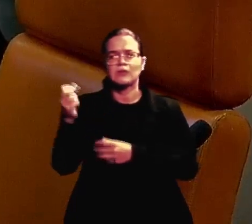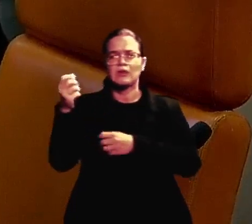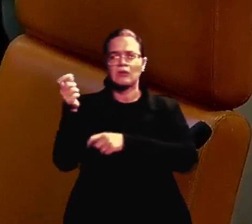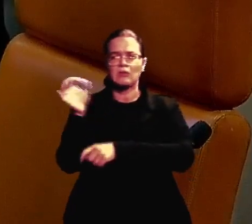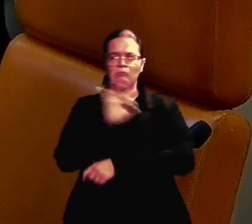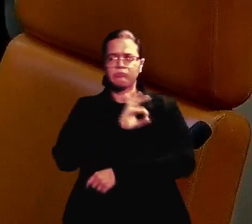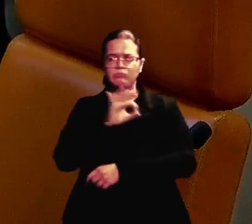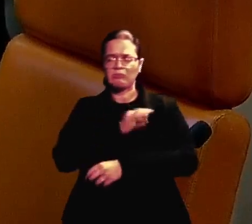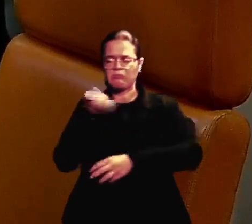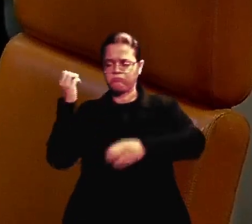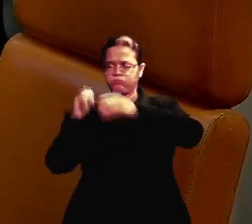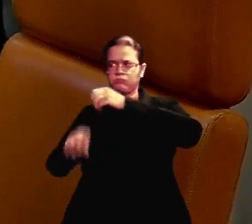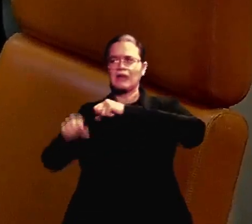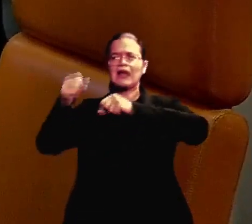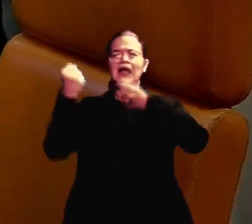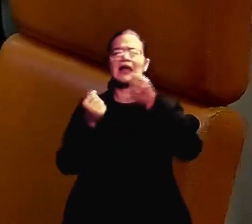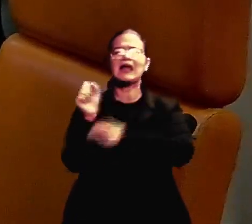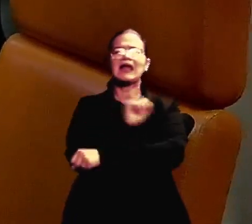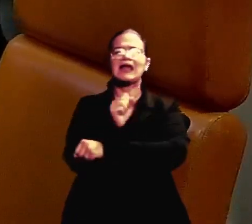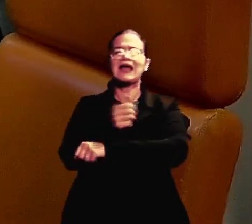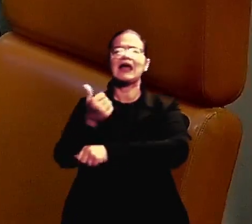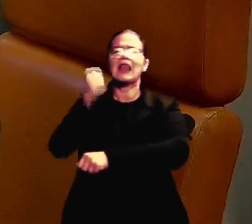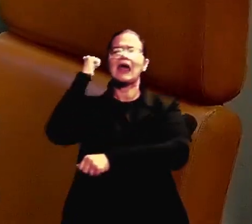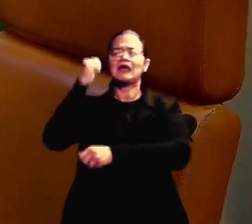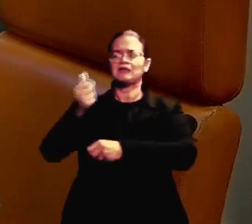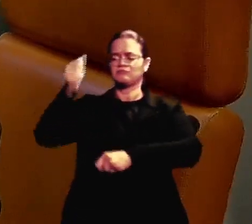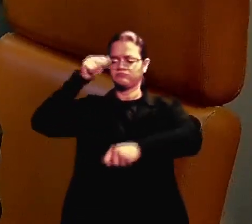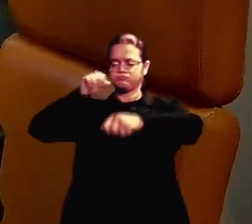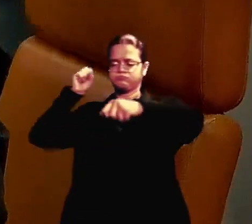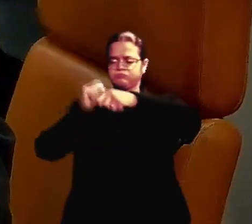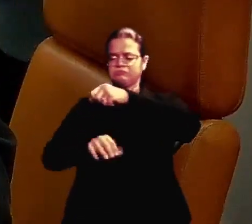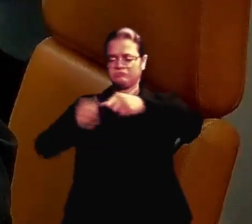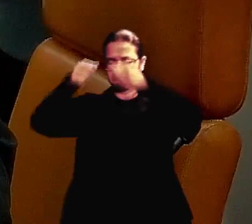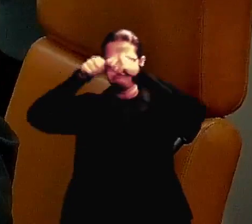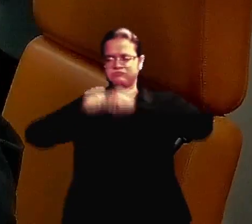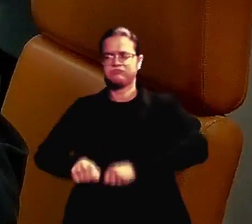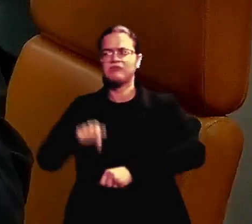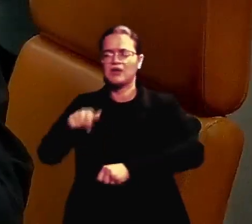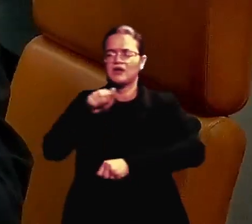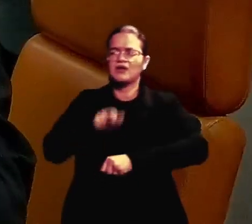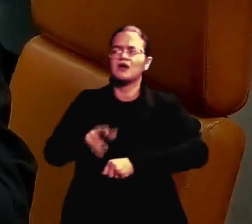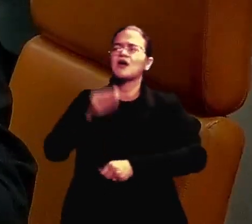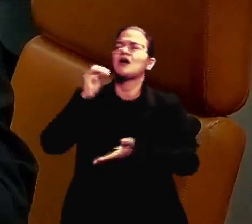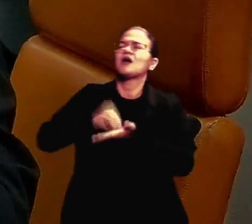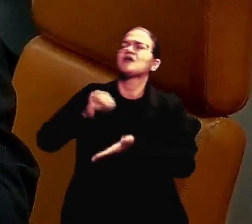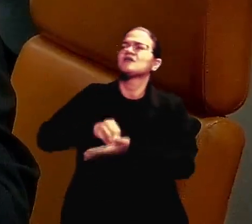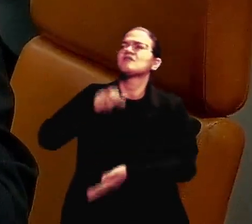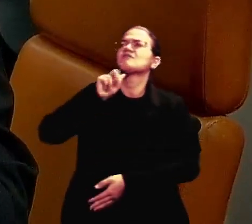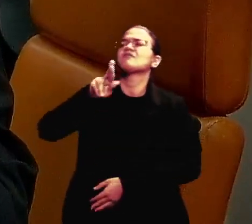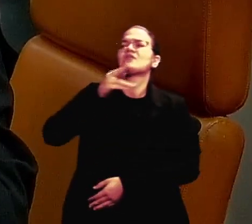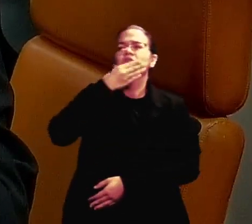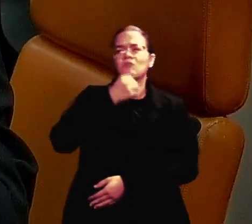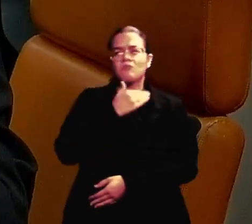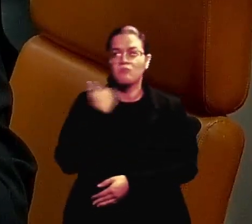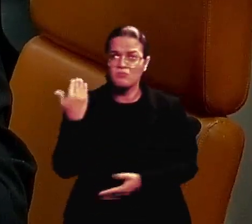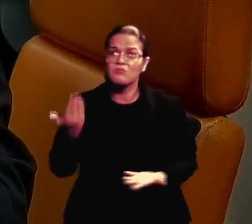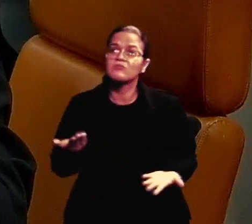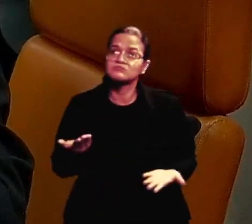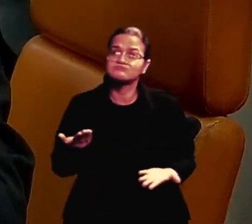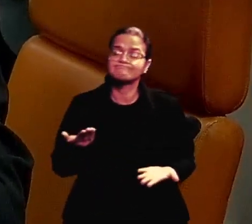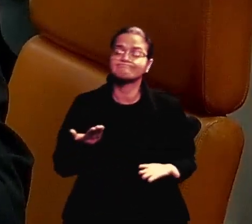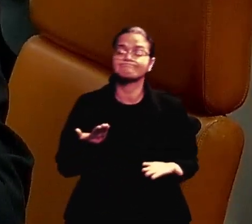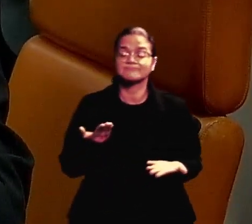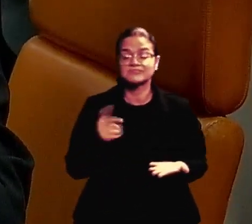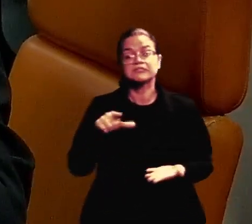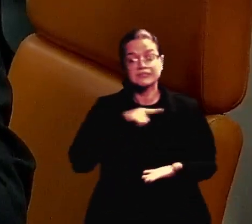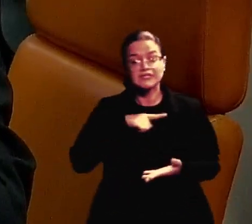pela Polícia Rodoviária Federal, é uma câmera de gás, né? Essas coisas não podem acontecer isso mais. Mas foi filmado.